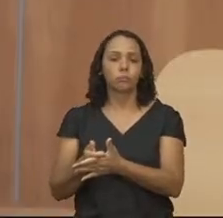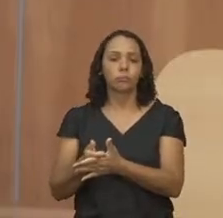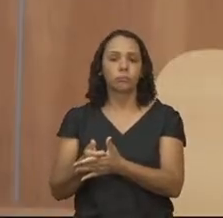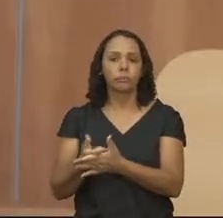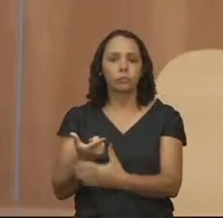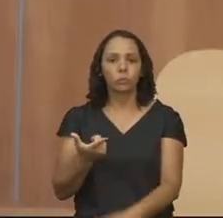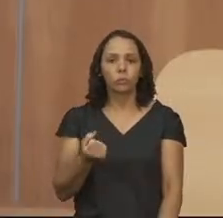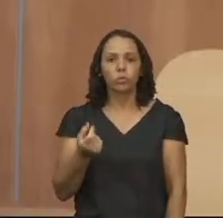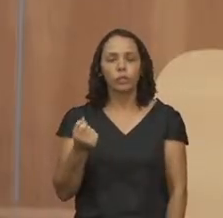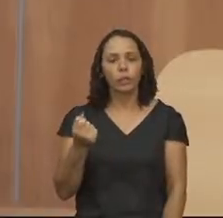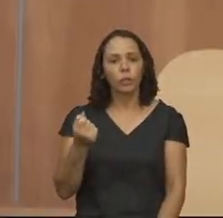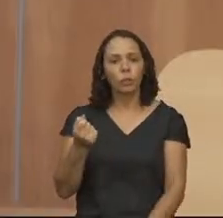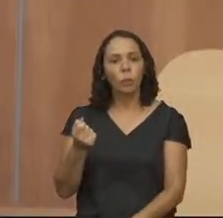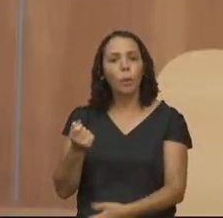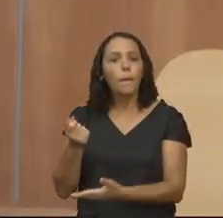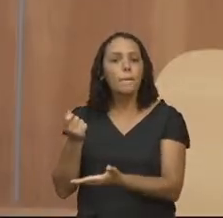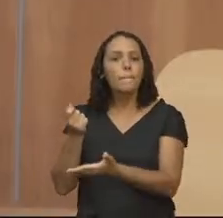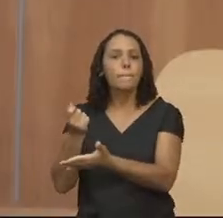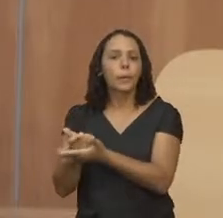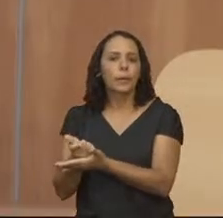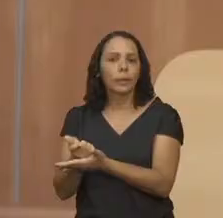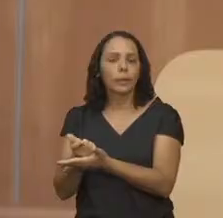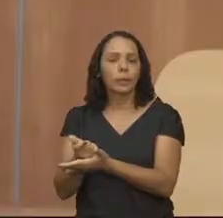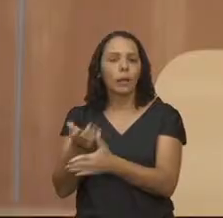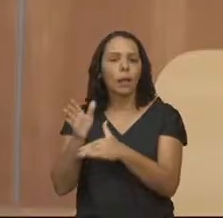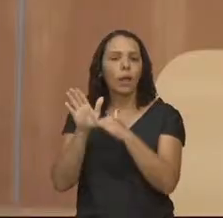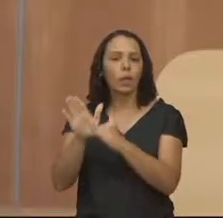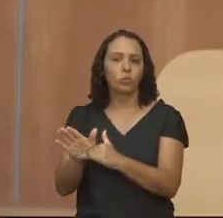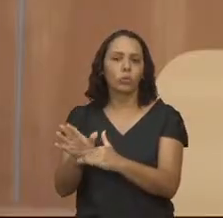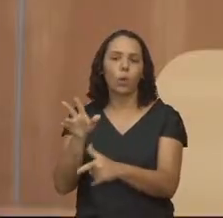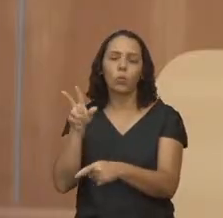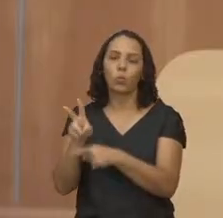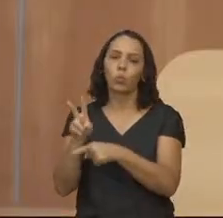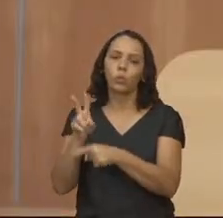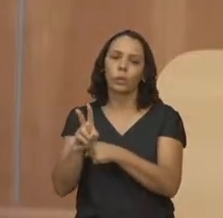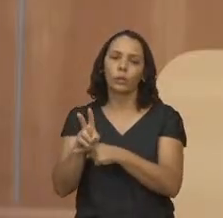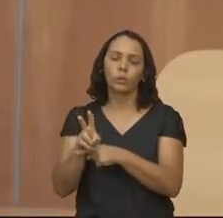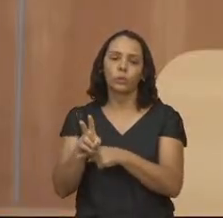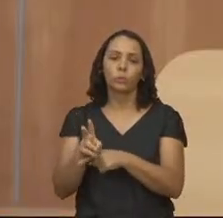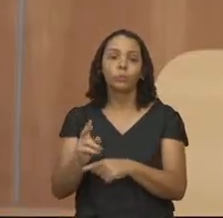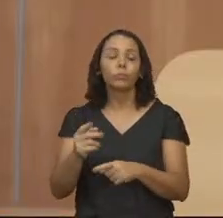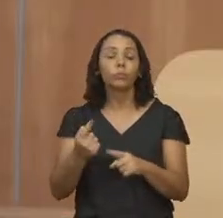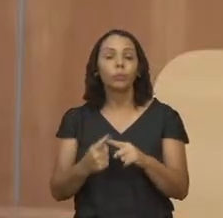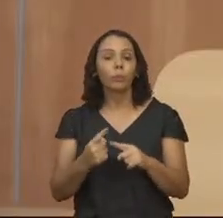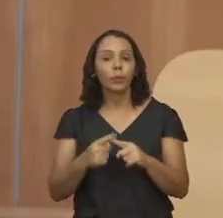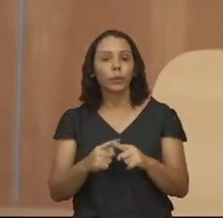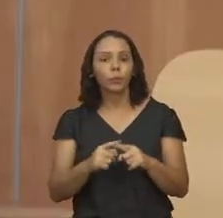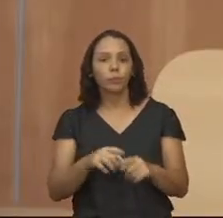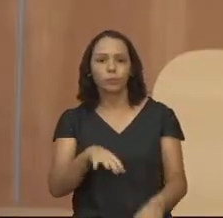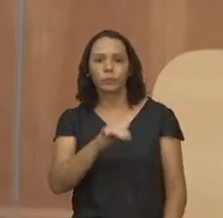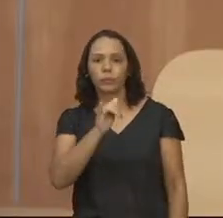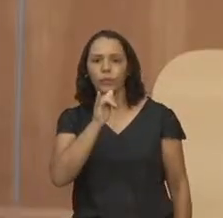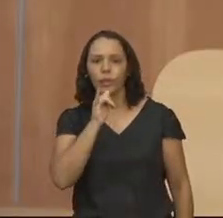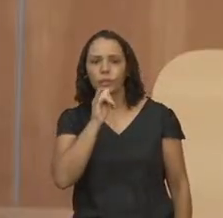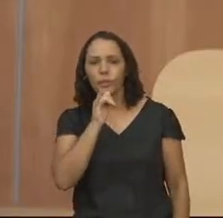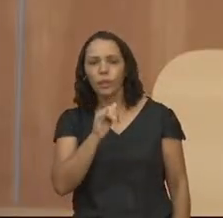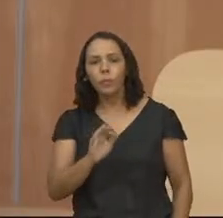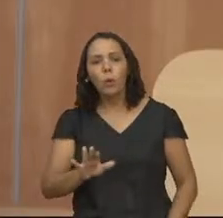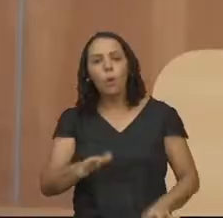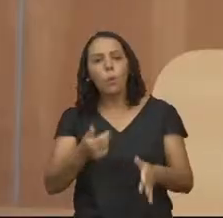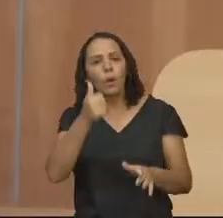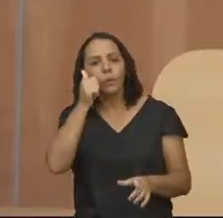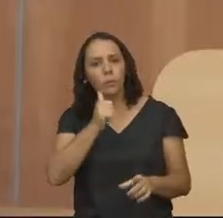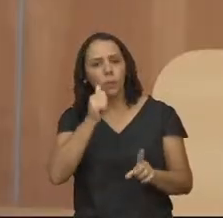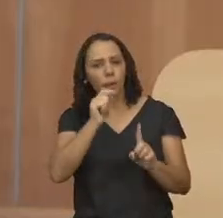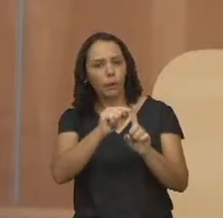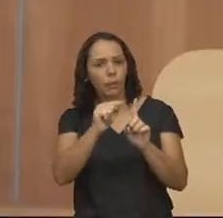mulher nas suas despesas com a criança, porque durante o parto também pode haver gastos esporádicos, né? Ela precisa de